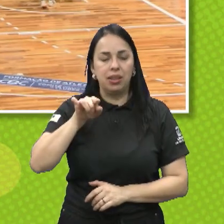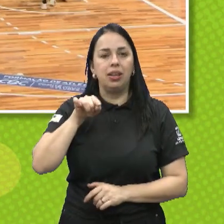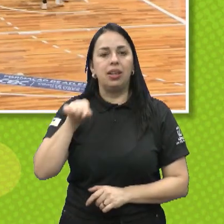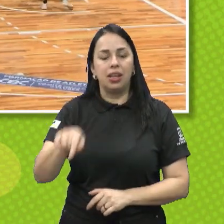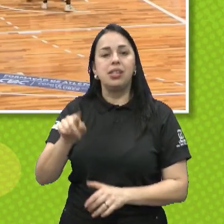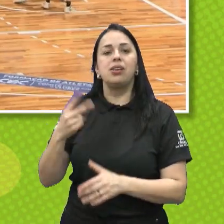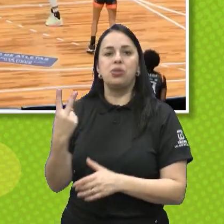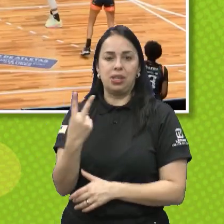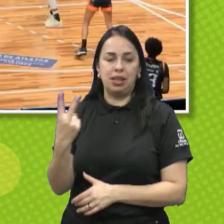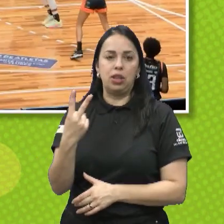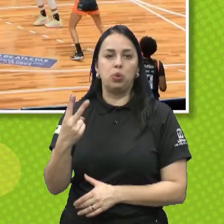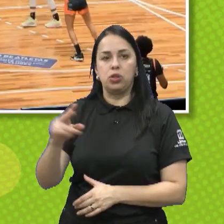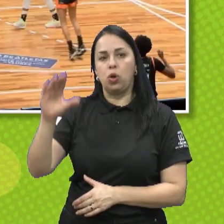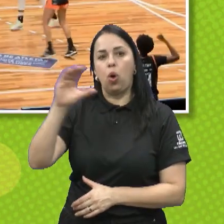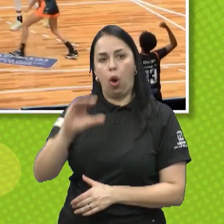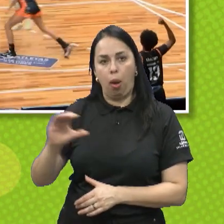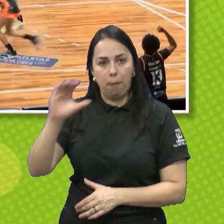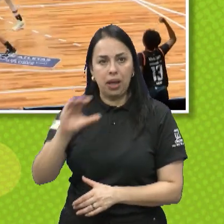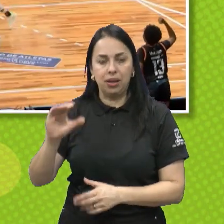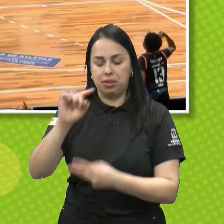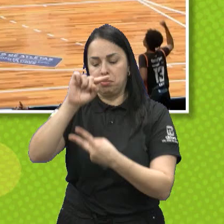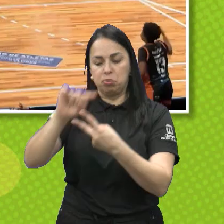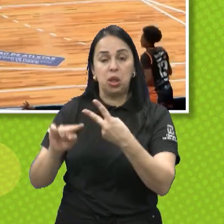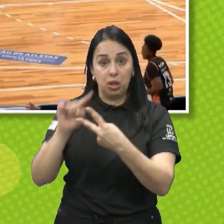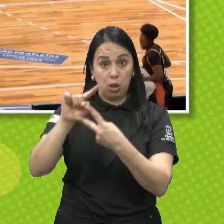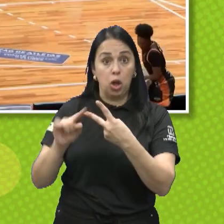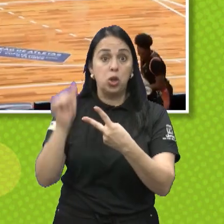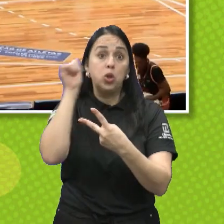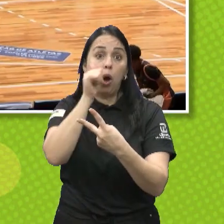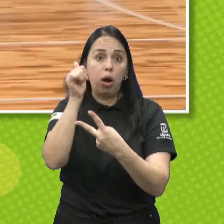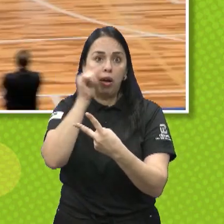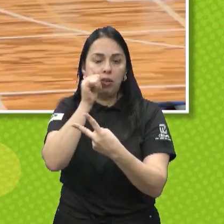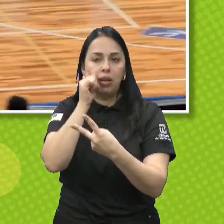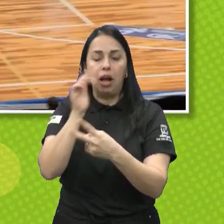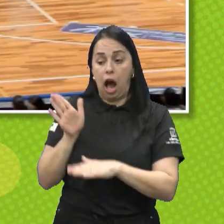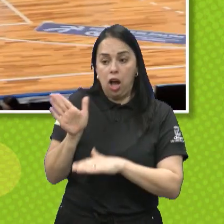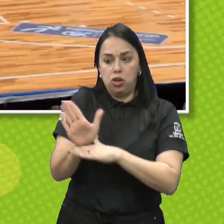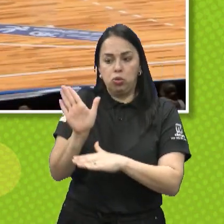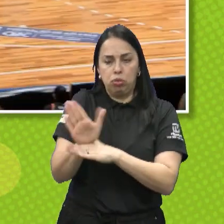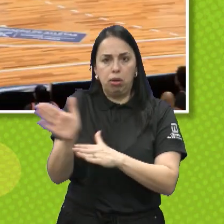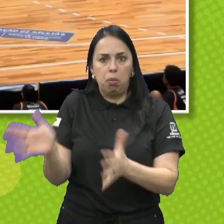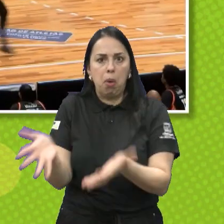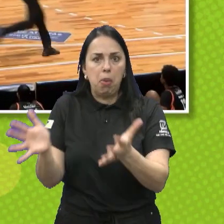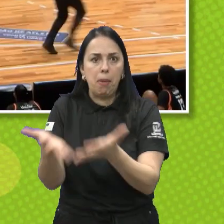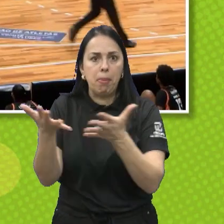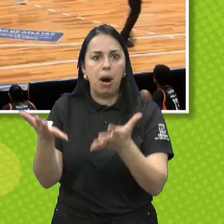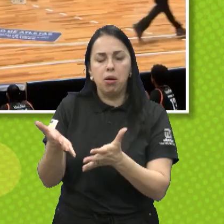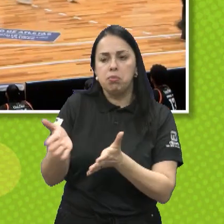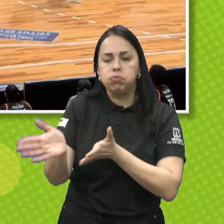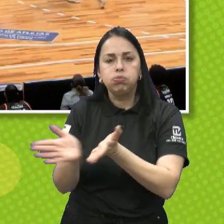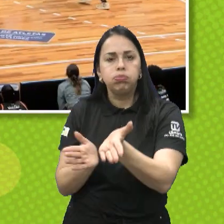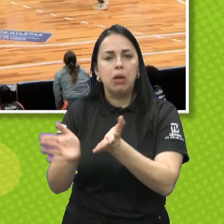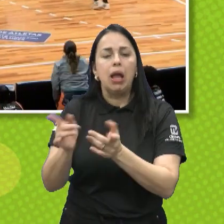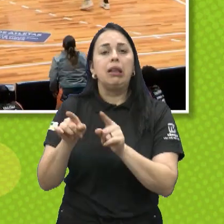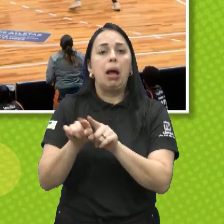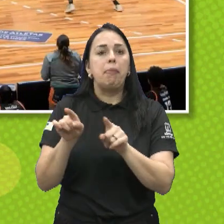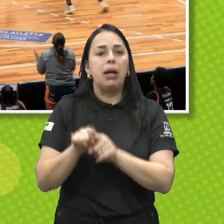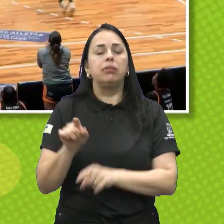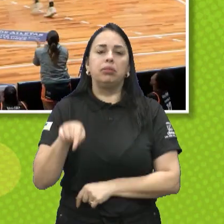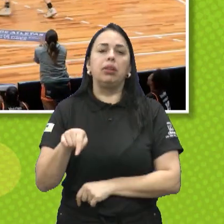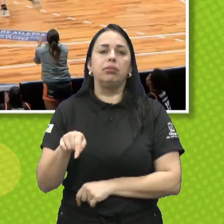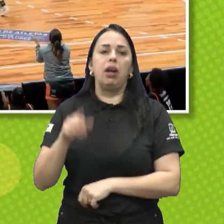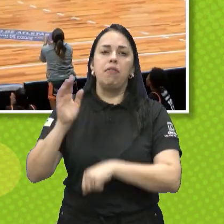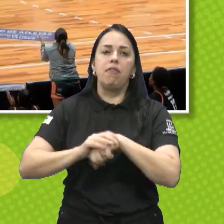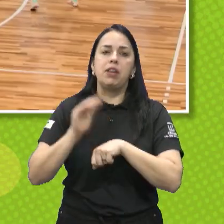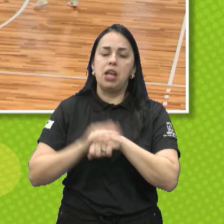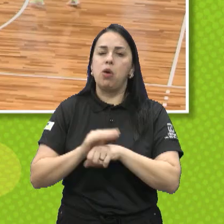da seleção, que é a Manu Rios e a Jennifer Moraes, fazendo a diferença, conduzindo tecnicamente esse time. Tem tudo para poder fazer um